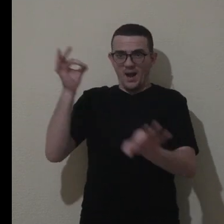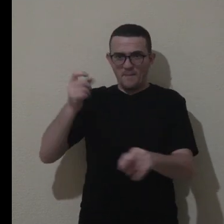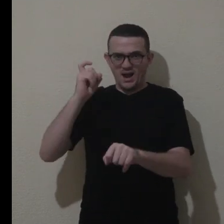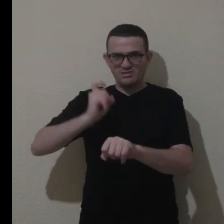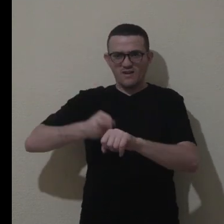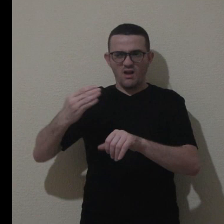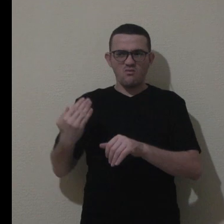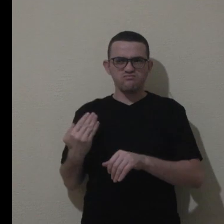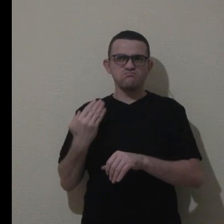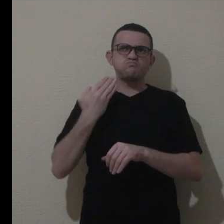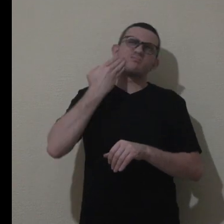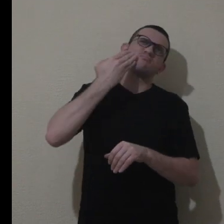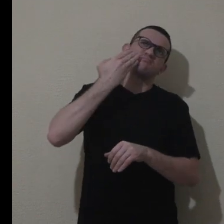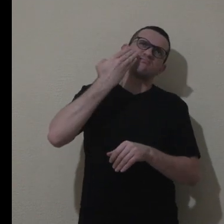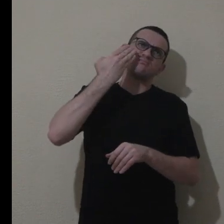atravessou